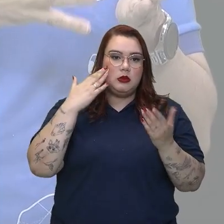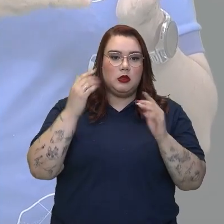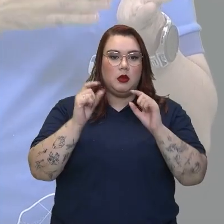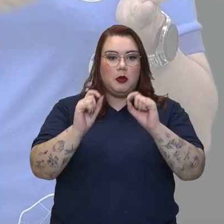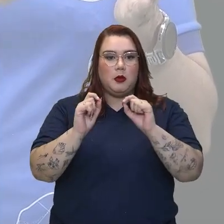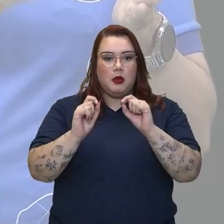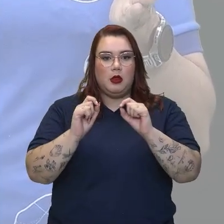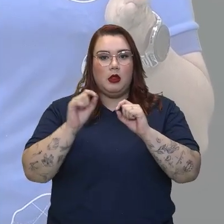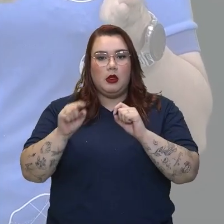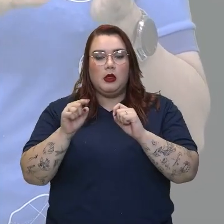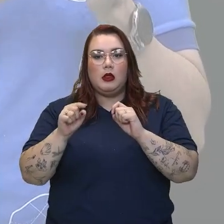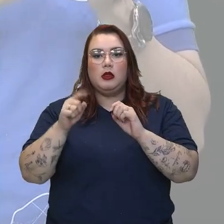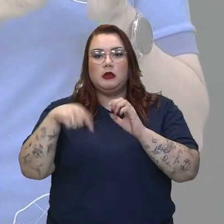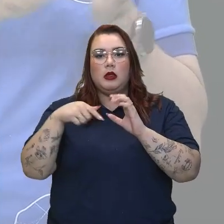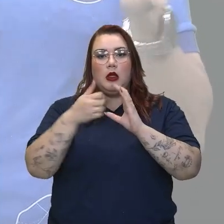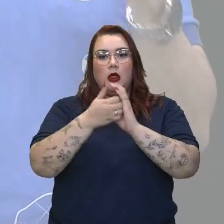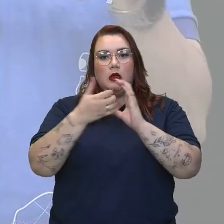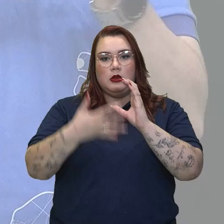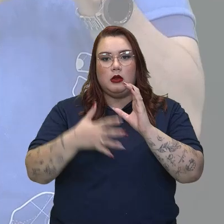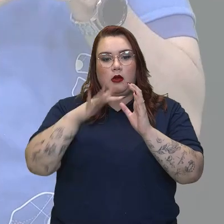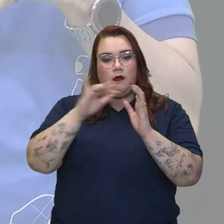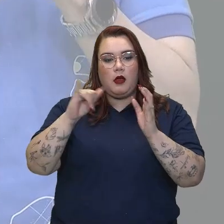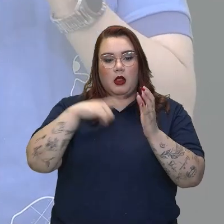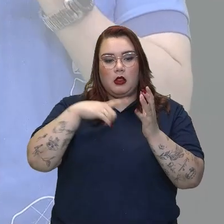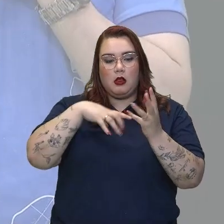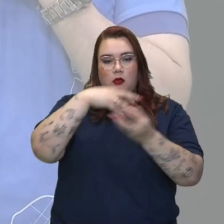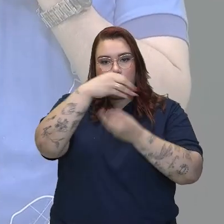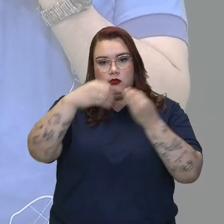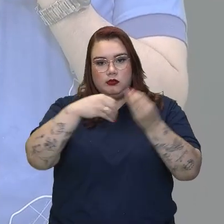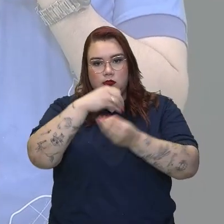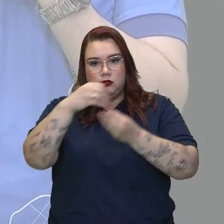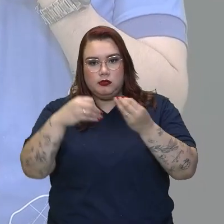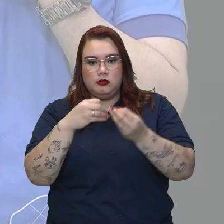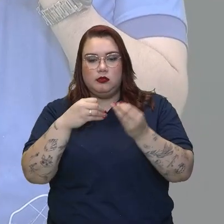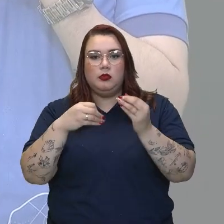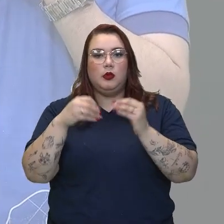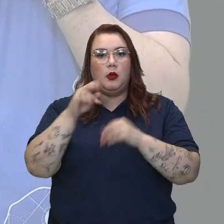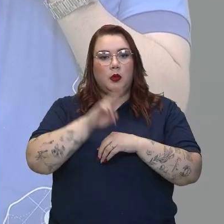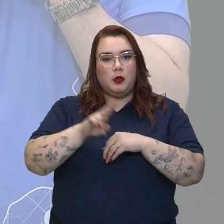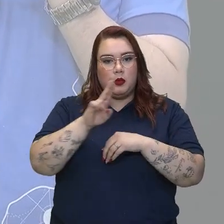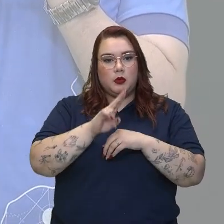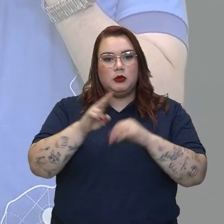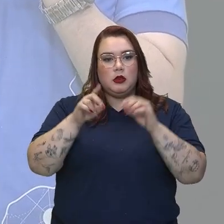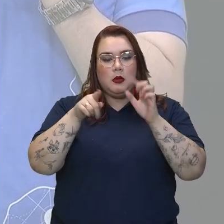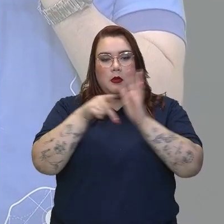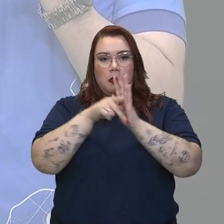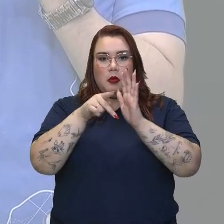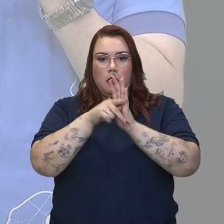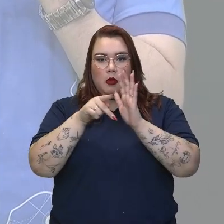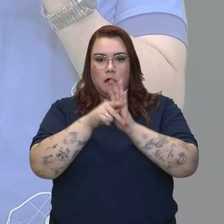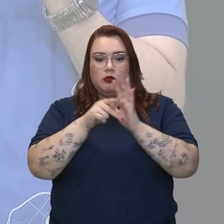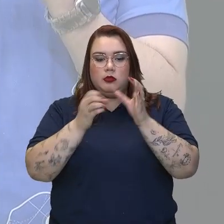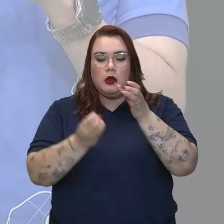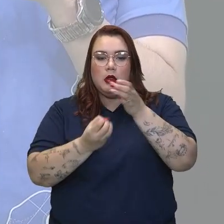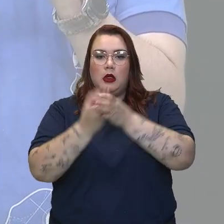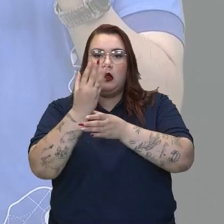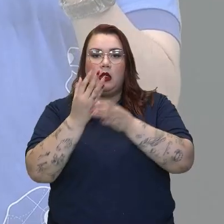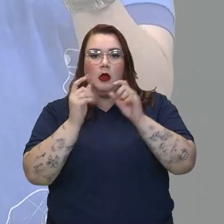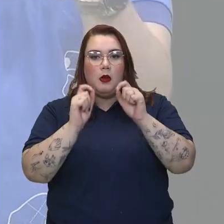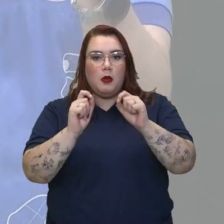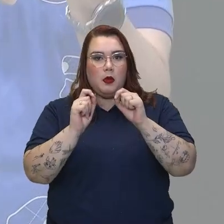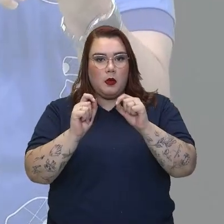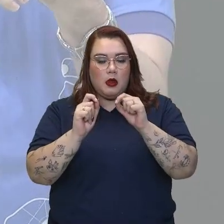tá, vão se juntar através de ligações peptídicas e vão formar as proteínas, mas não